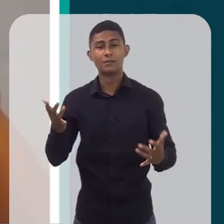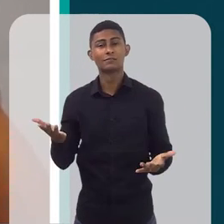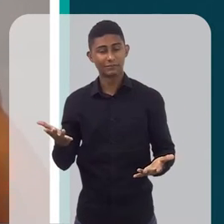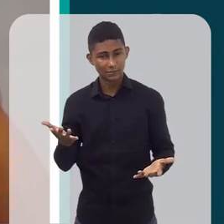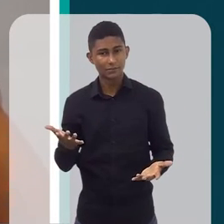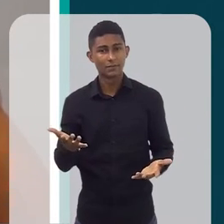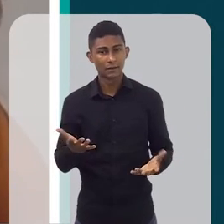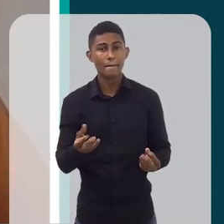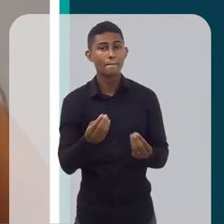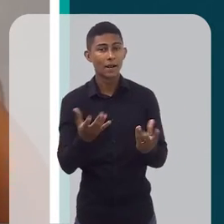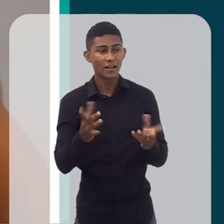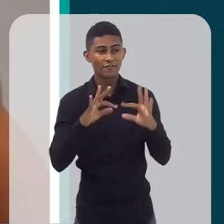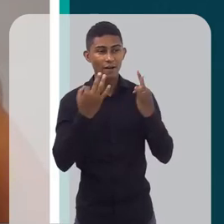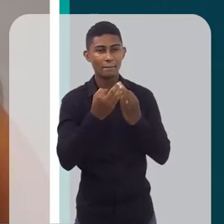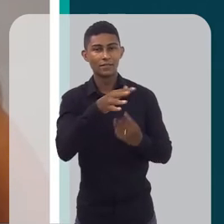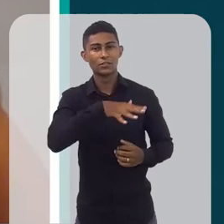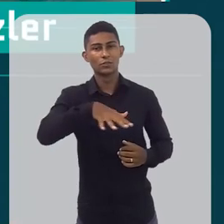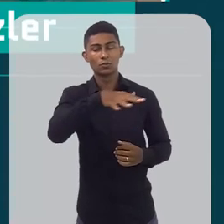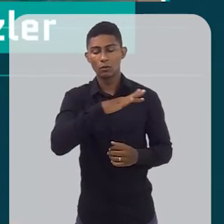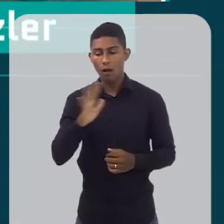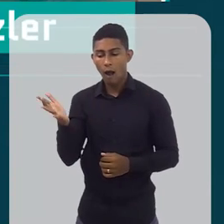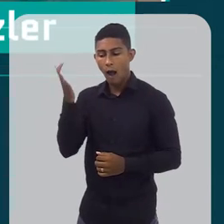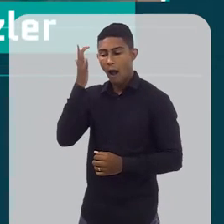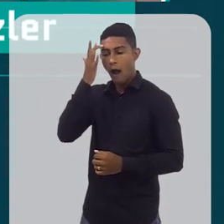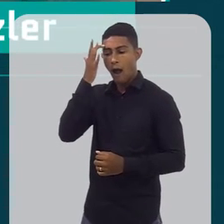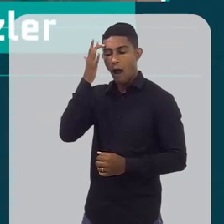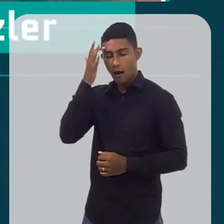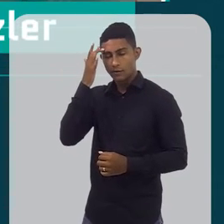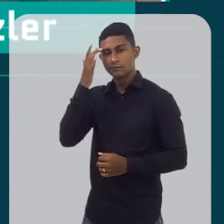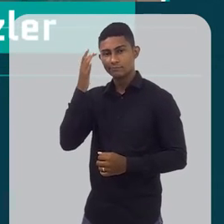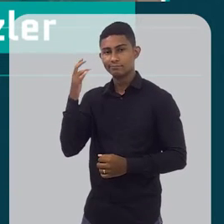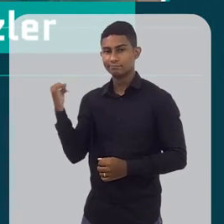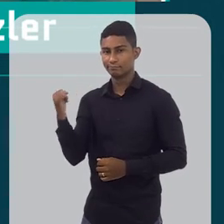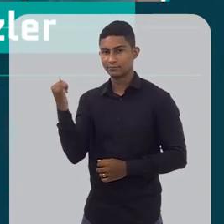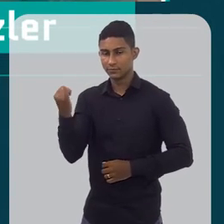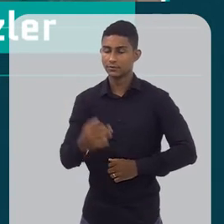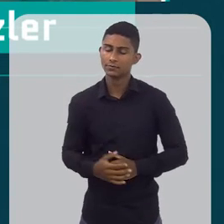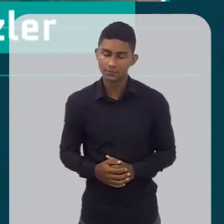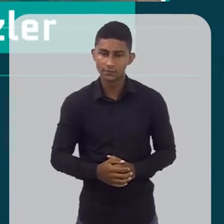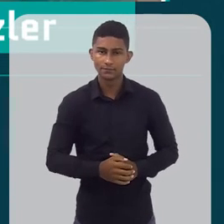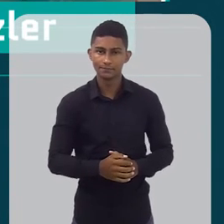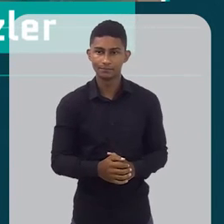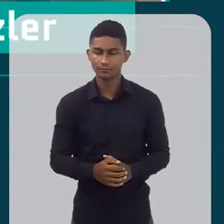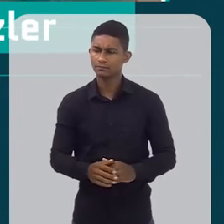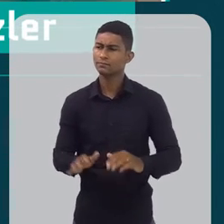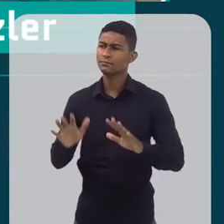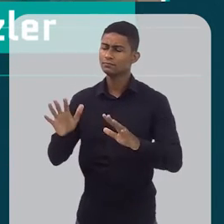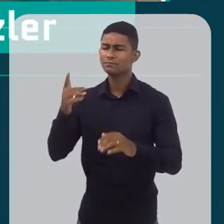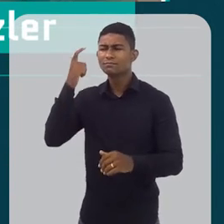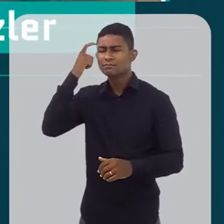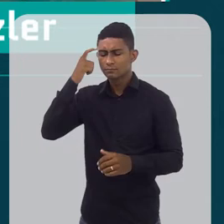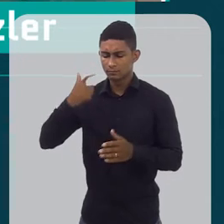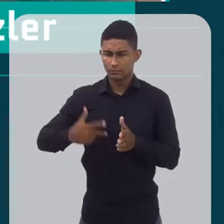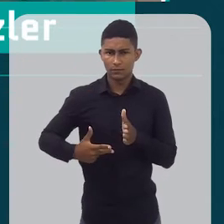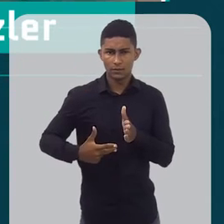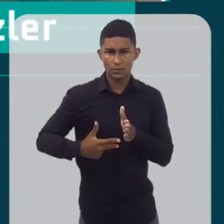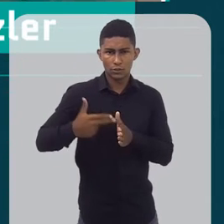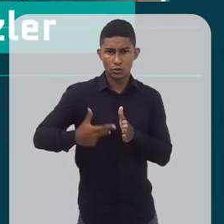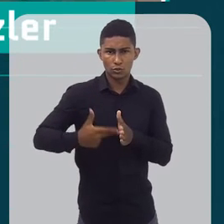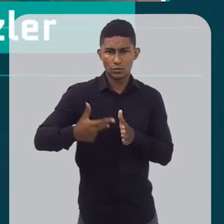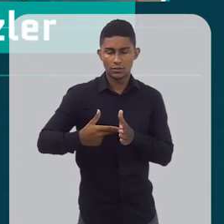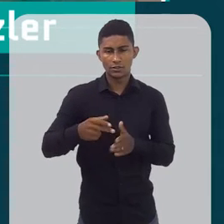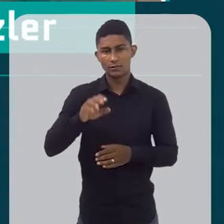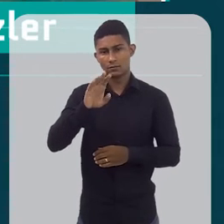a educação para essas famílias. Agora, a cirurgia